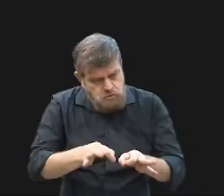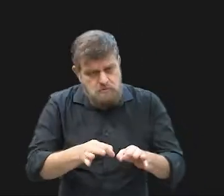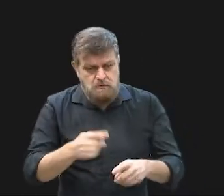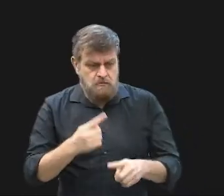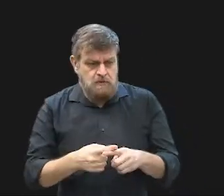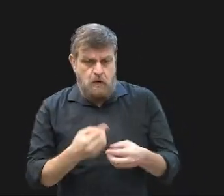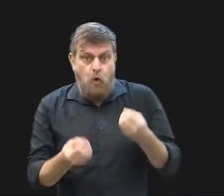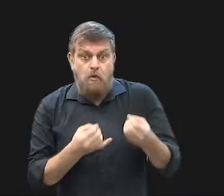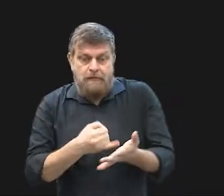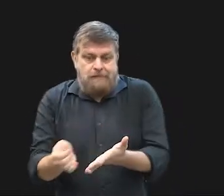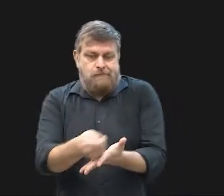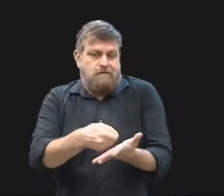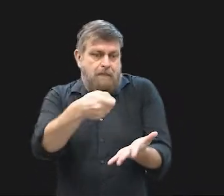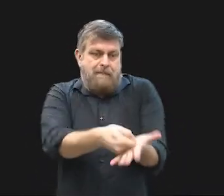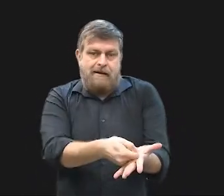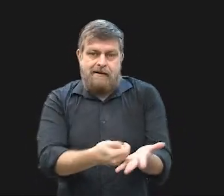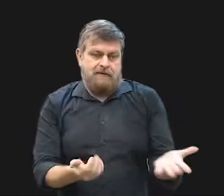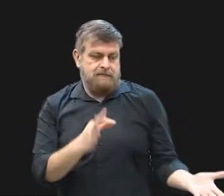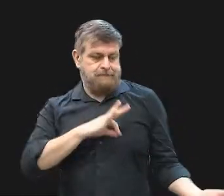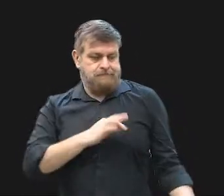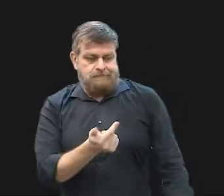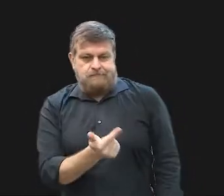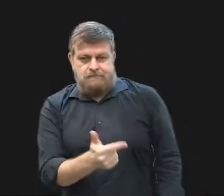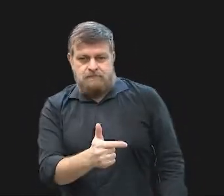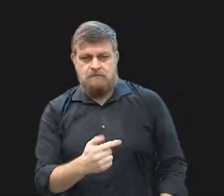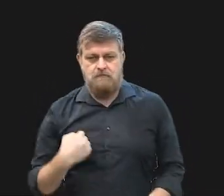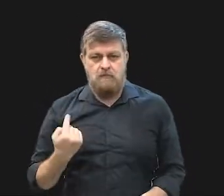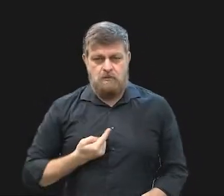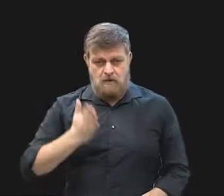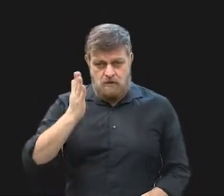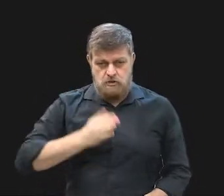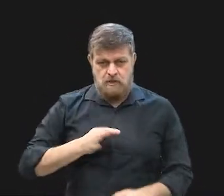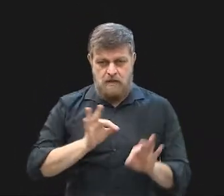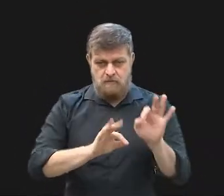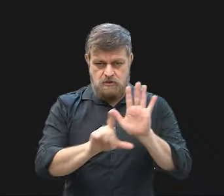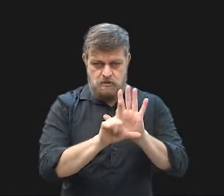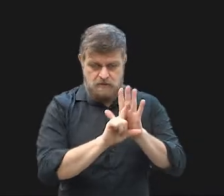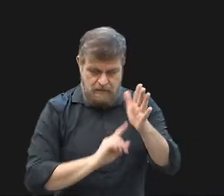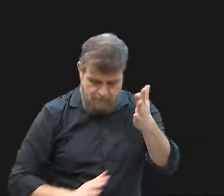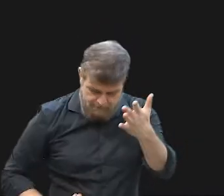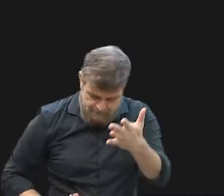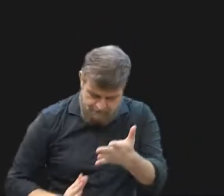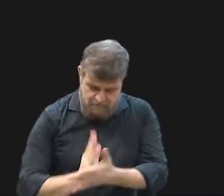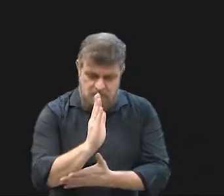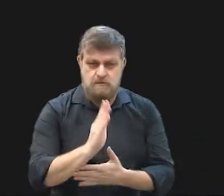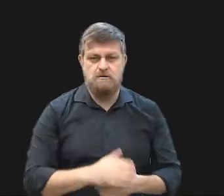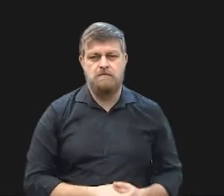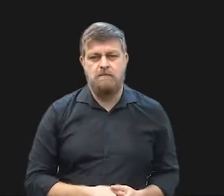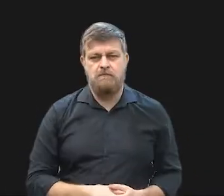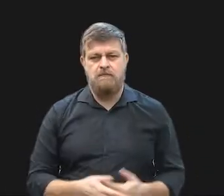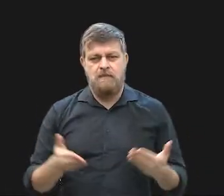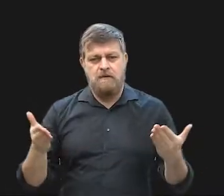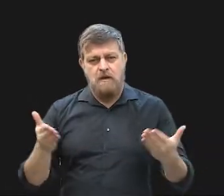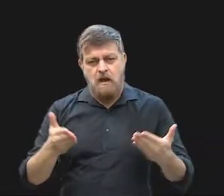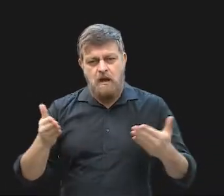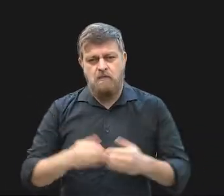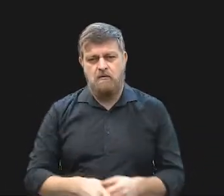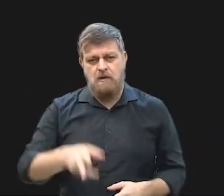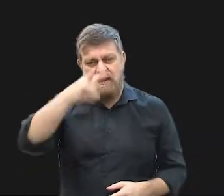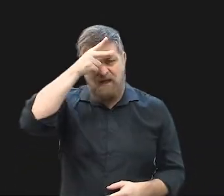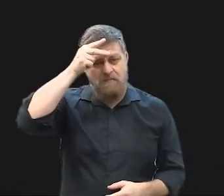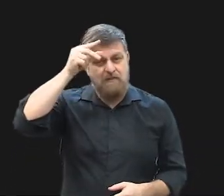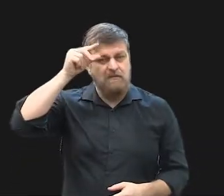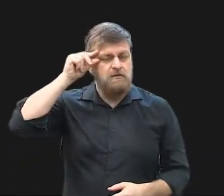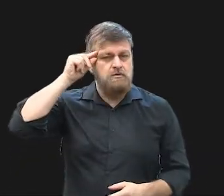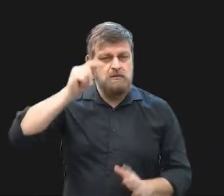O que é legal, né? Nós já tivemos a aprovação desse projeto na Câmara, foi para o prefeito